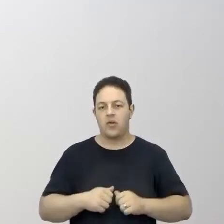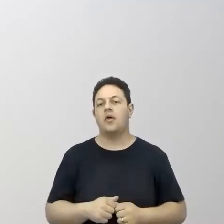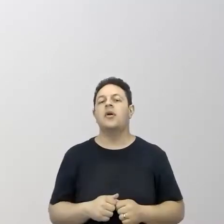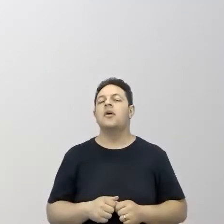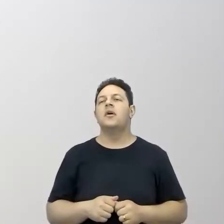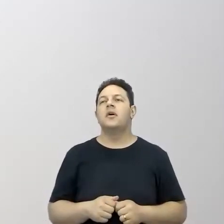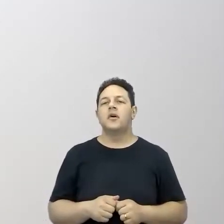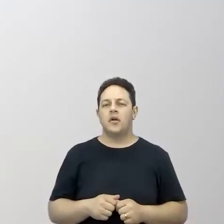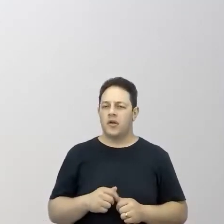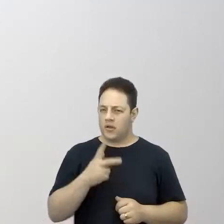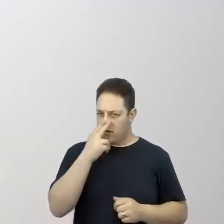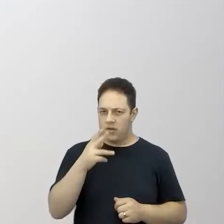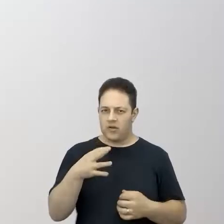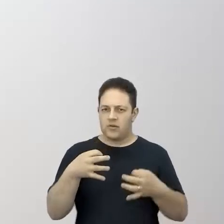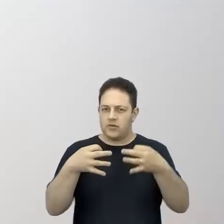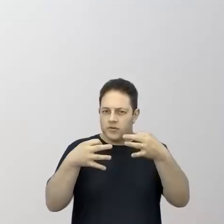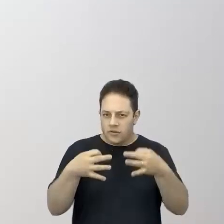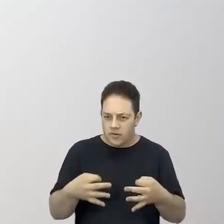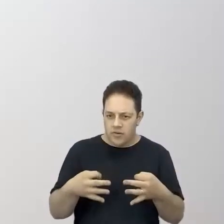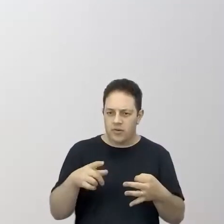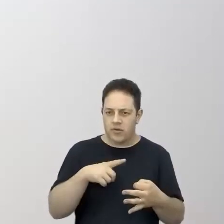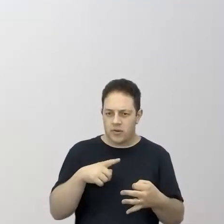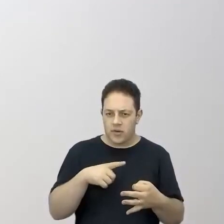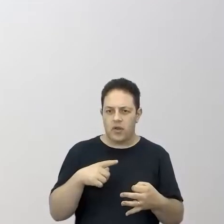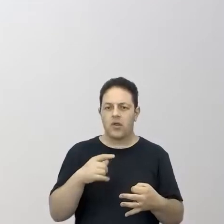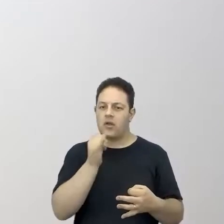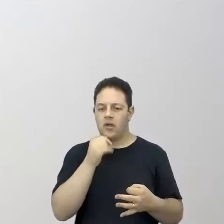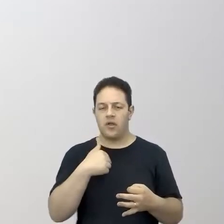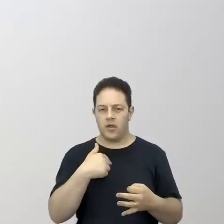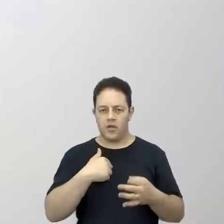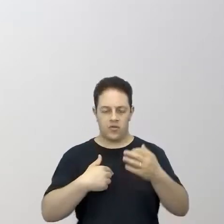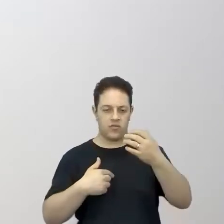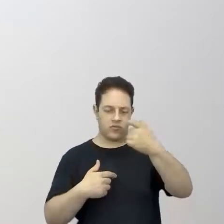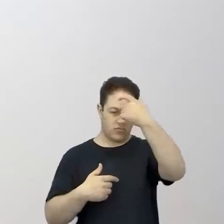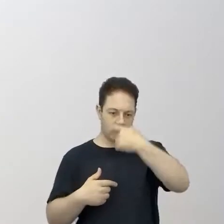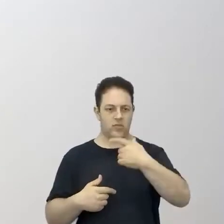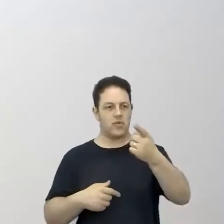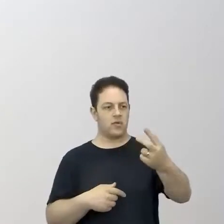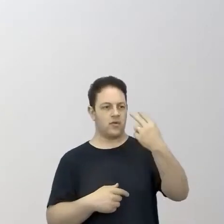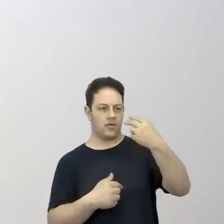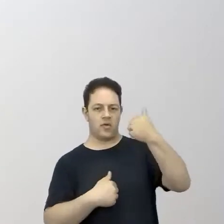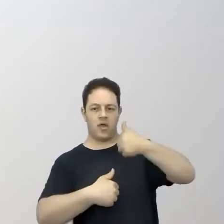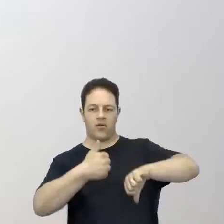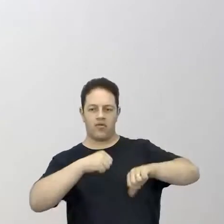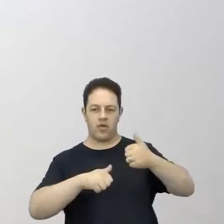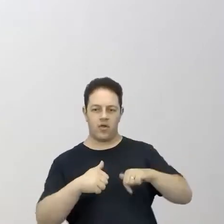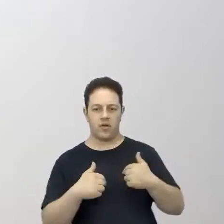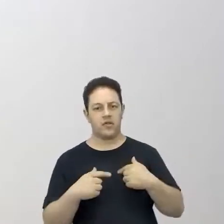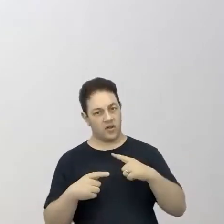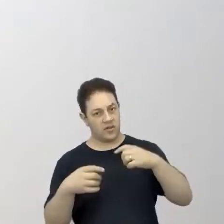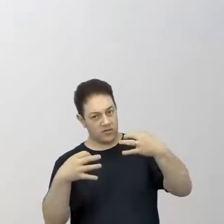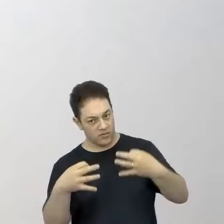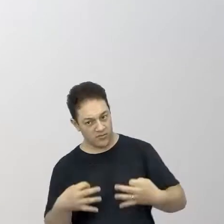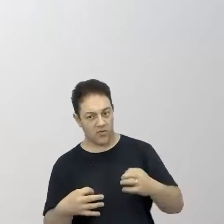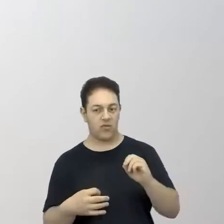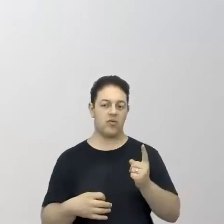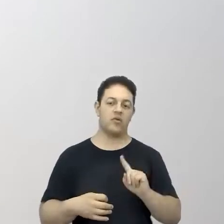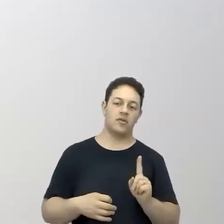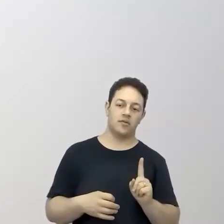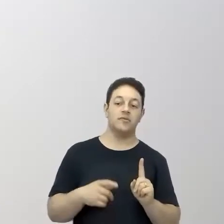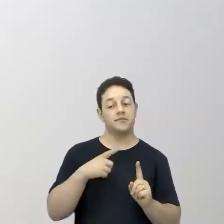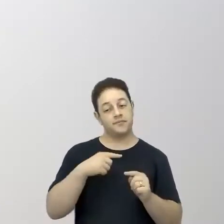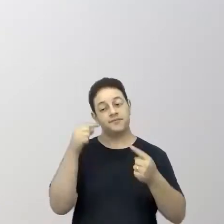será que é justo que eu seja avaliado, né? Essa é uma das questões que está em pauta,